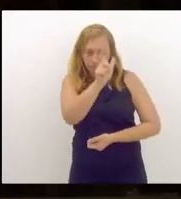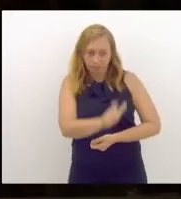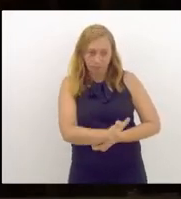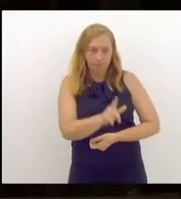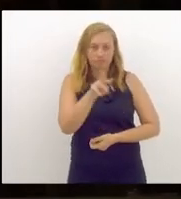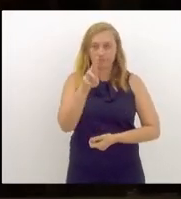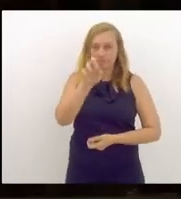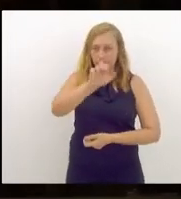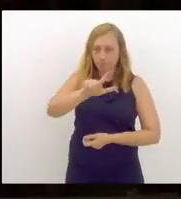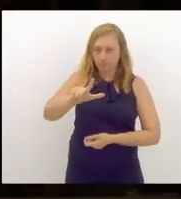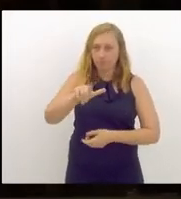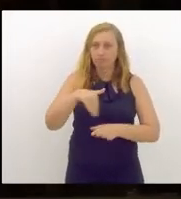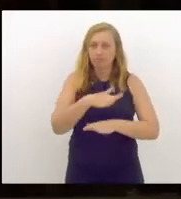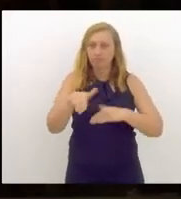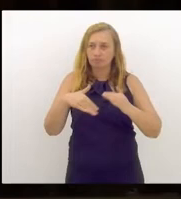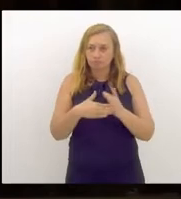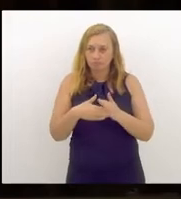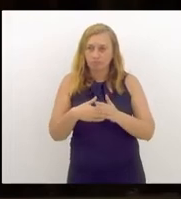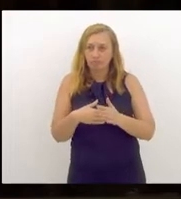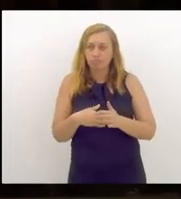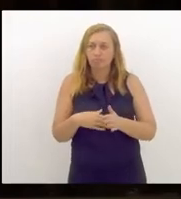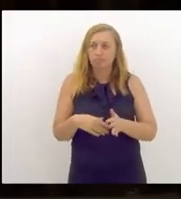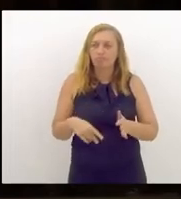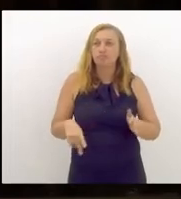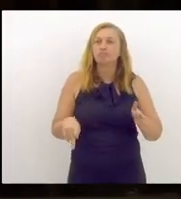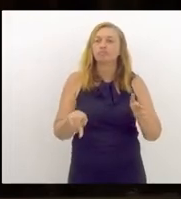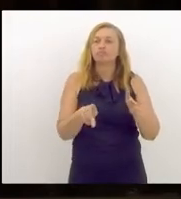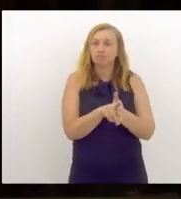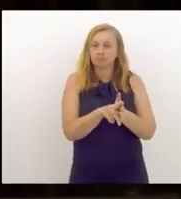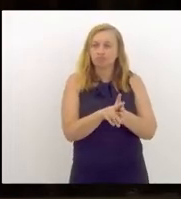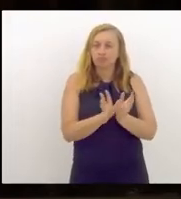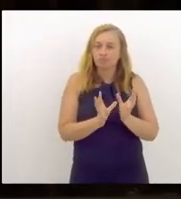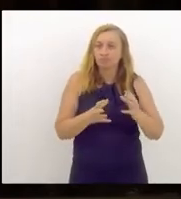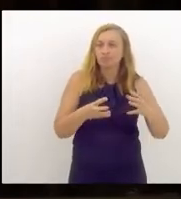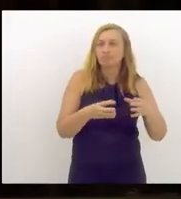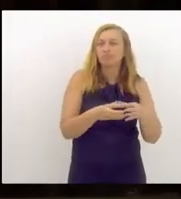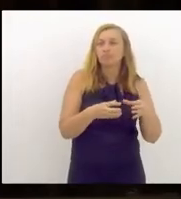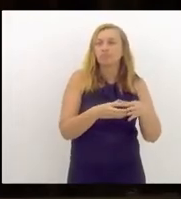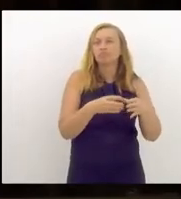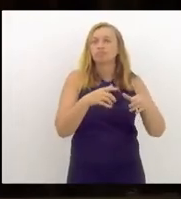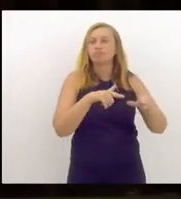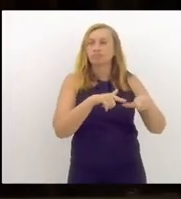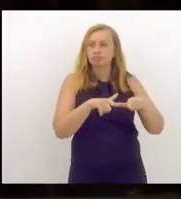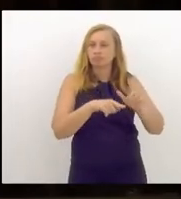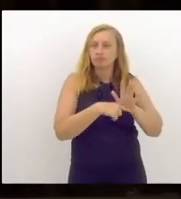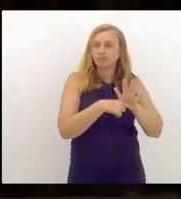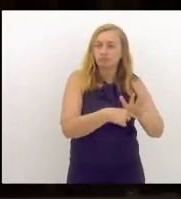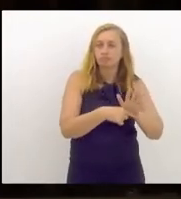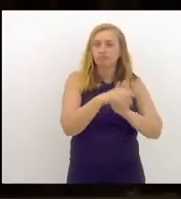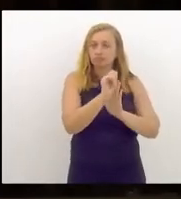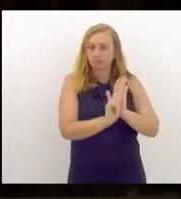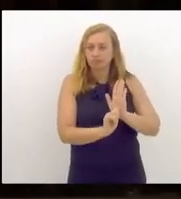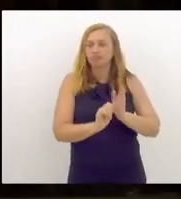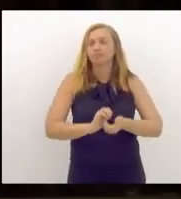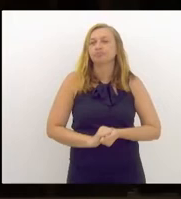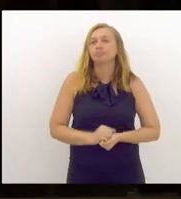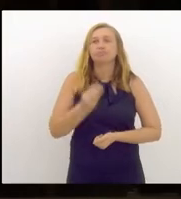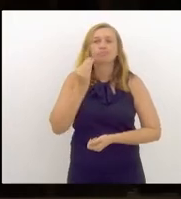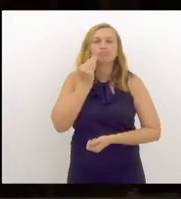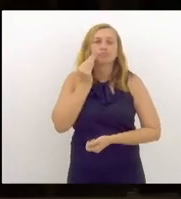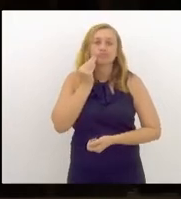do Rafael Nunes todos os membros quer trabalhar ou ajudaram na prefeitura desse relatório Mônica